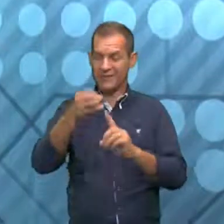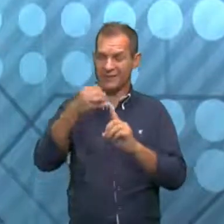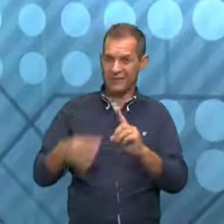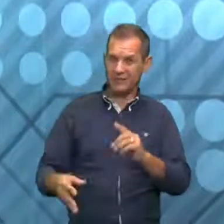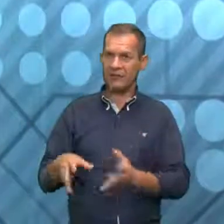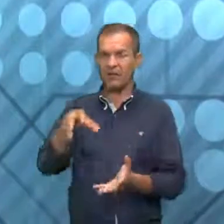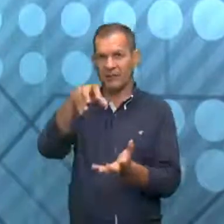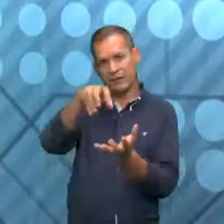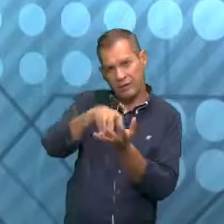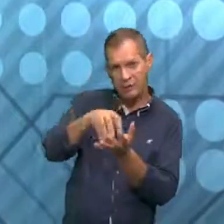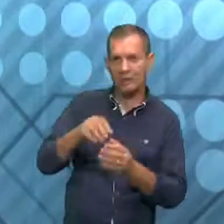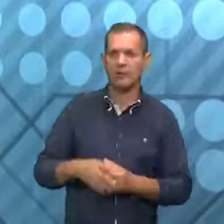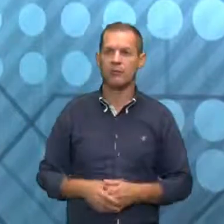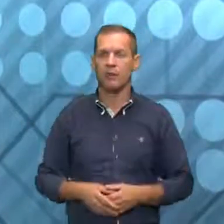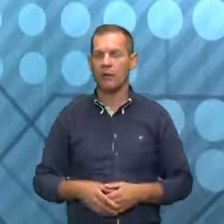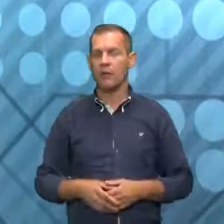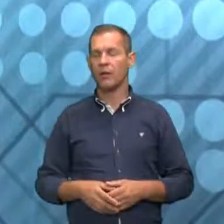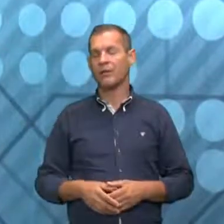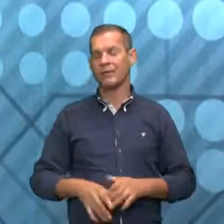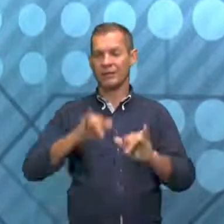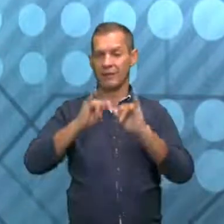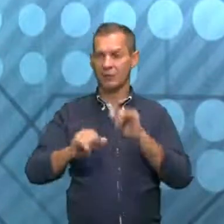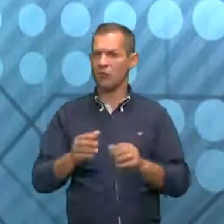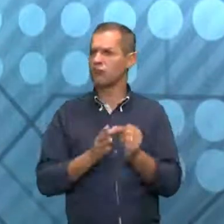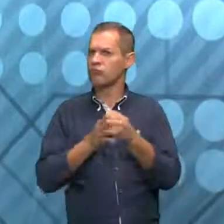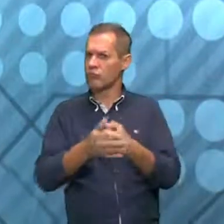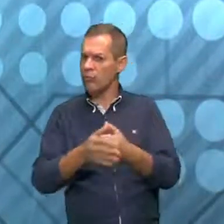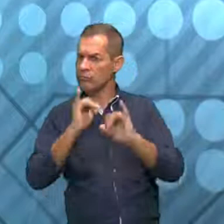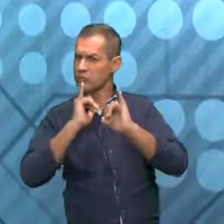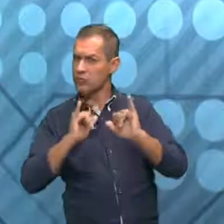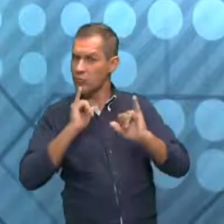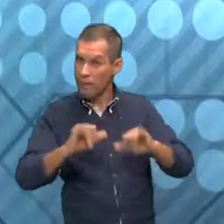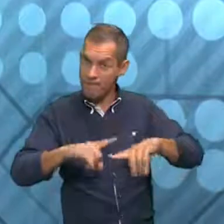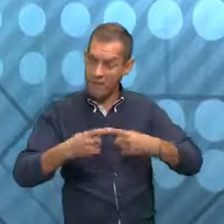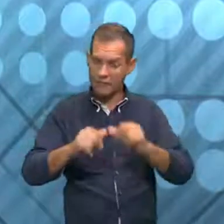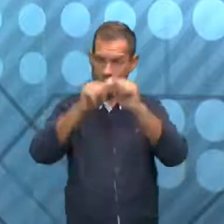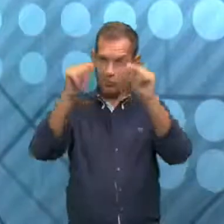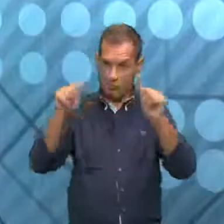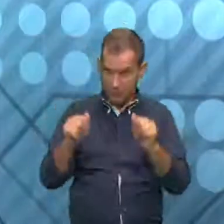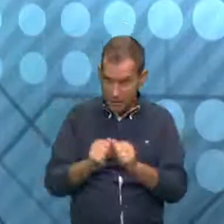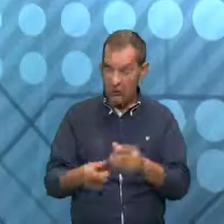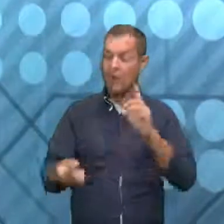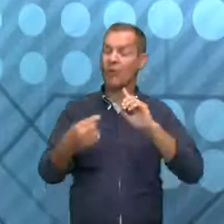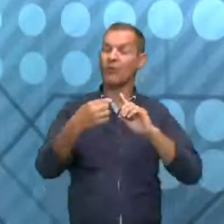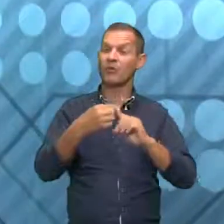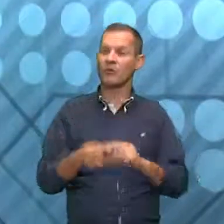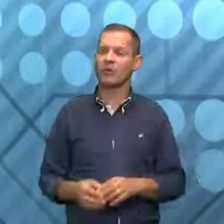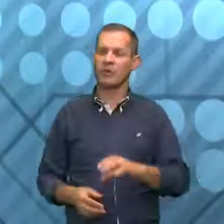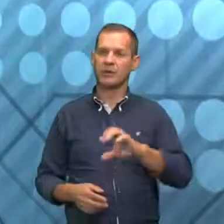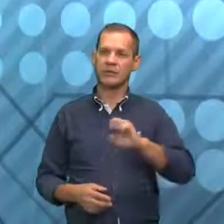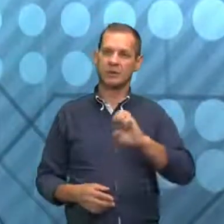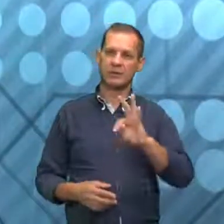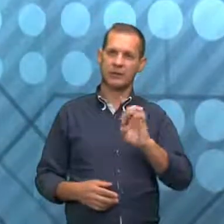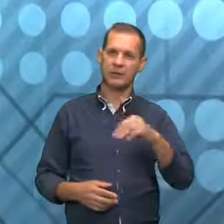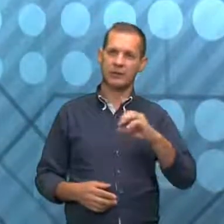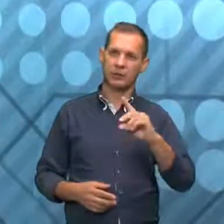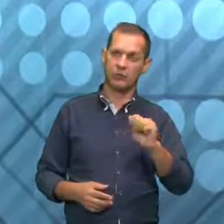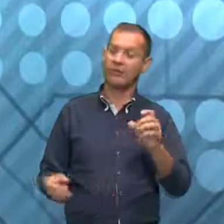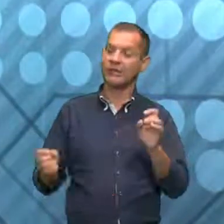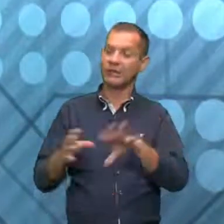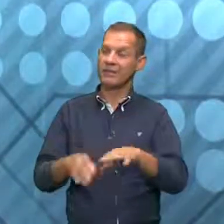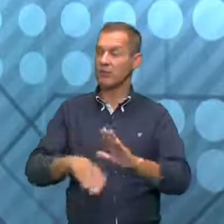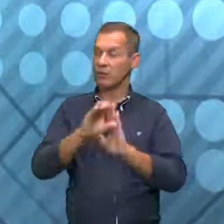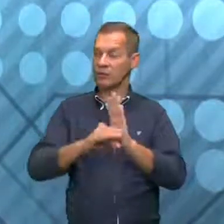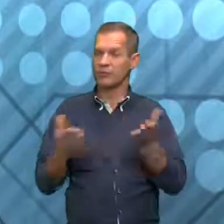essa esteganografia do sinal. Você esconde a sua mensagem em uma imagem. Esse é o objetivo da esteganografia e com isso a gente finaliza então